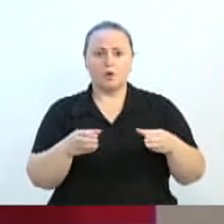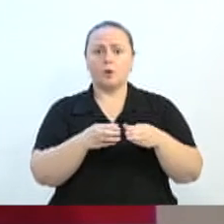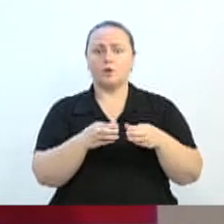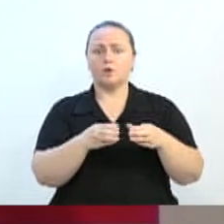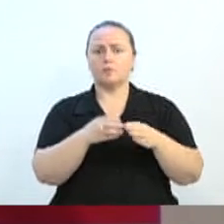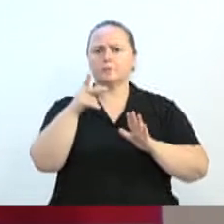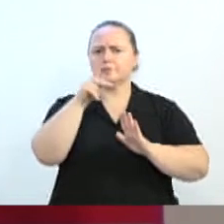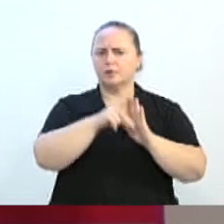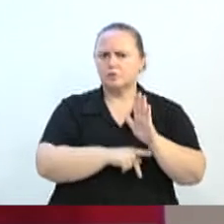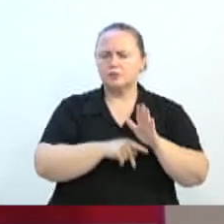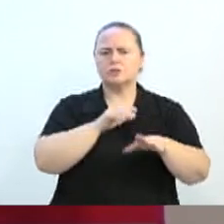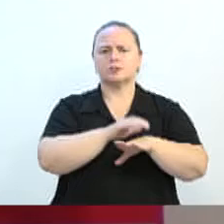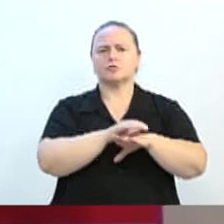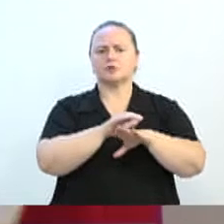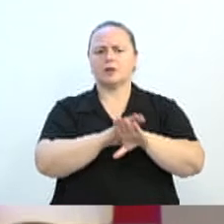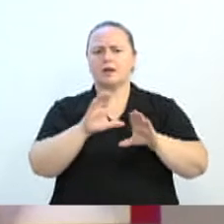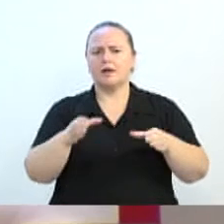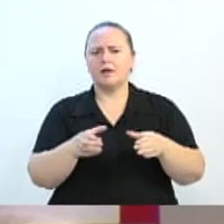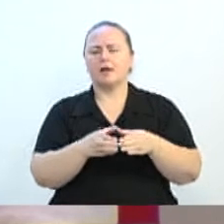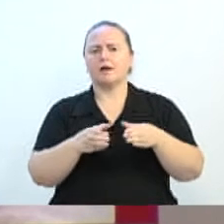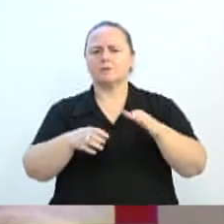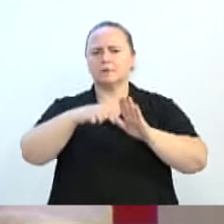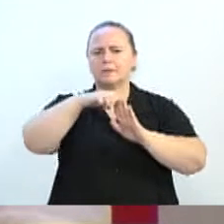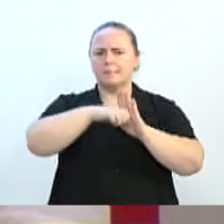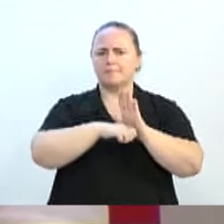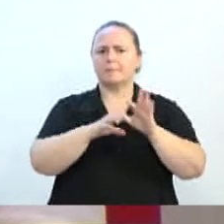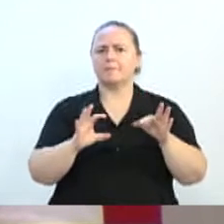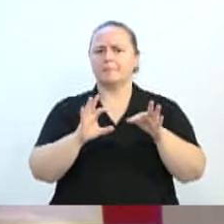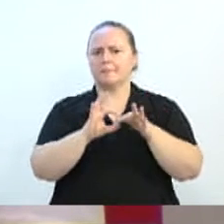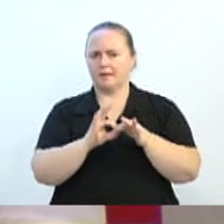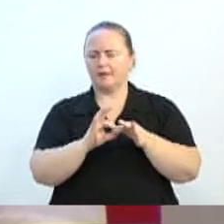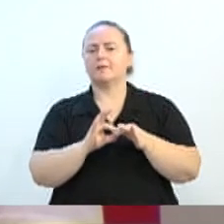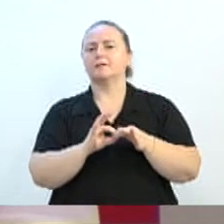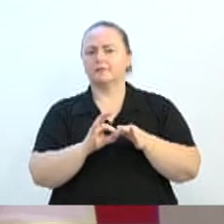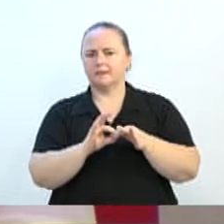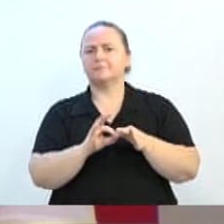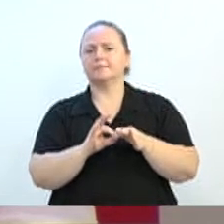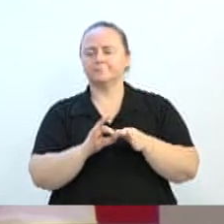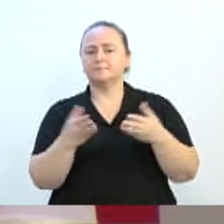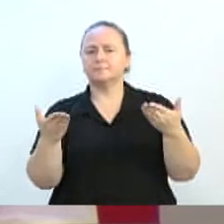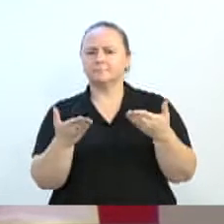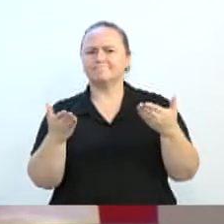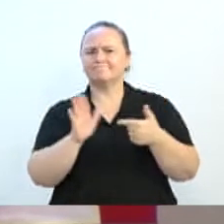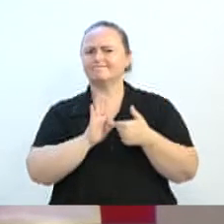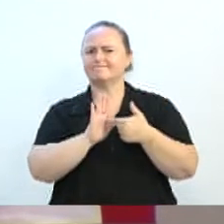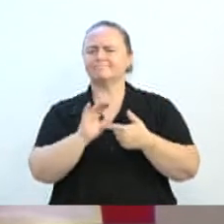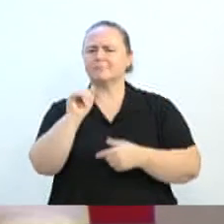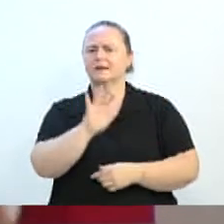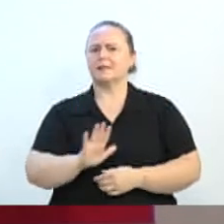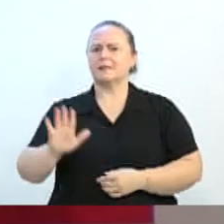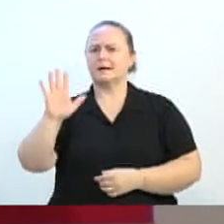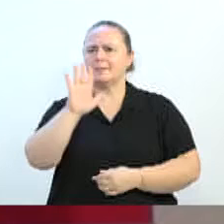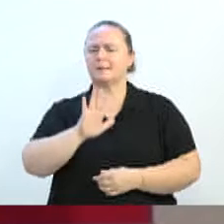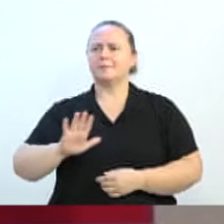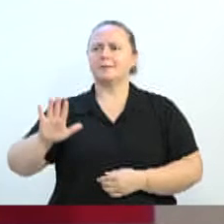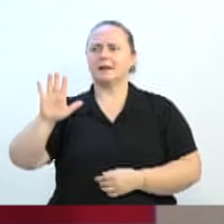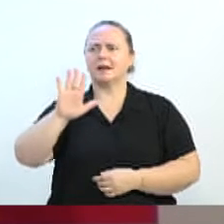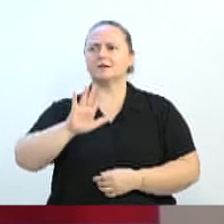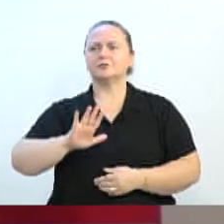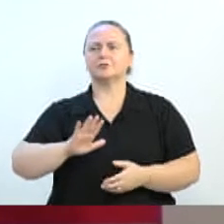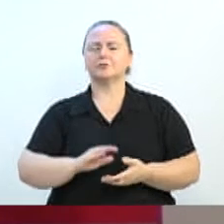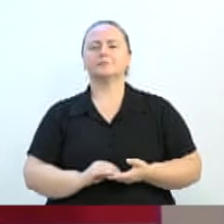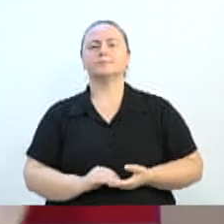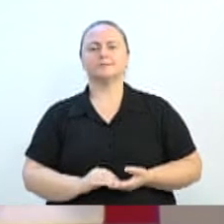projeto já fizemos em conjunto com emendas e eu quero trazer uma imagem gente uma imagem é